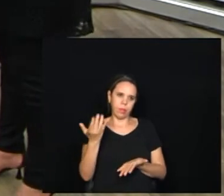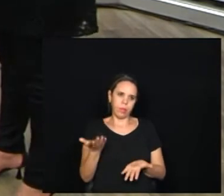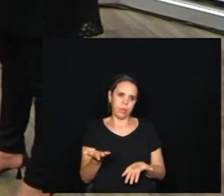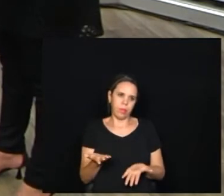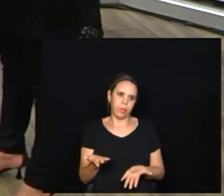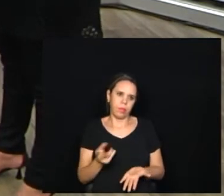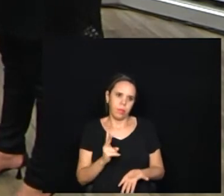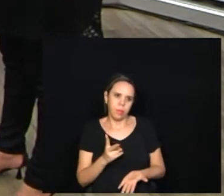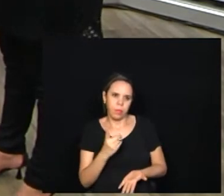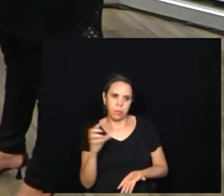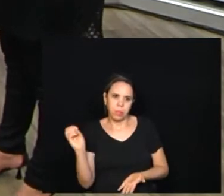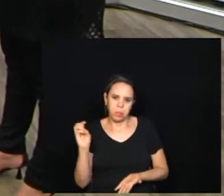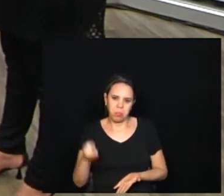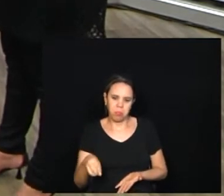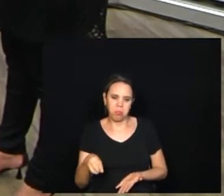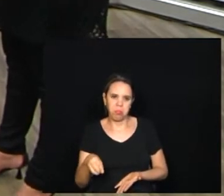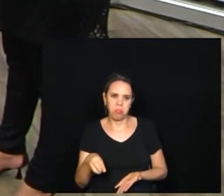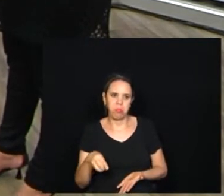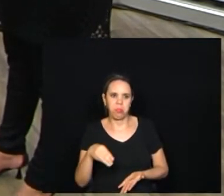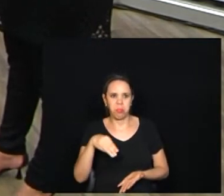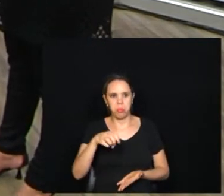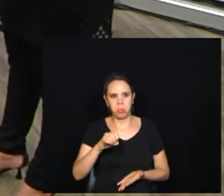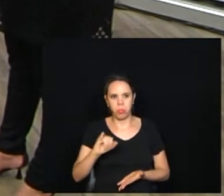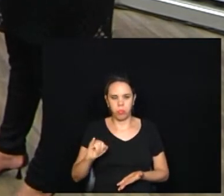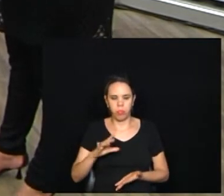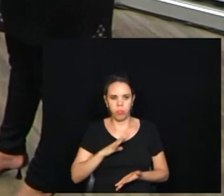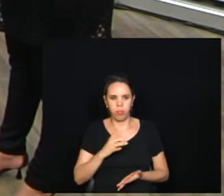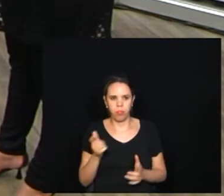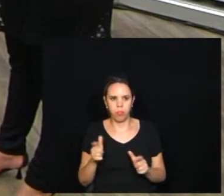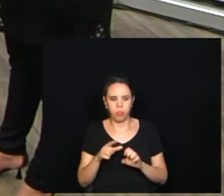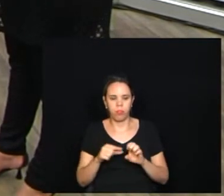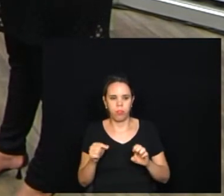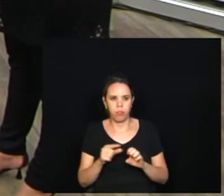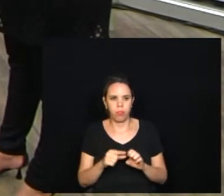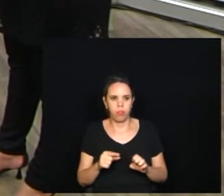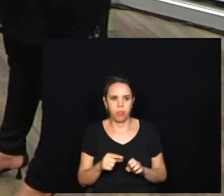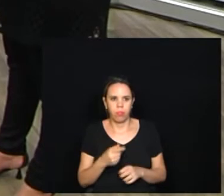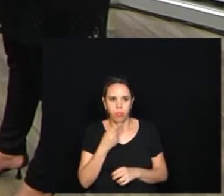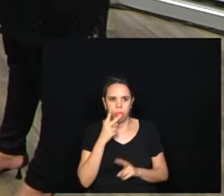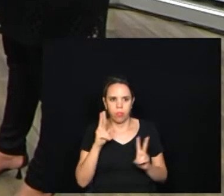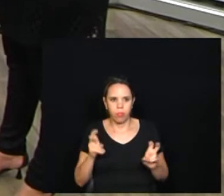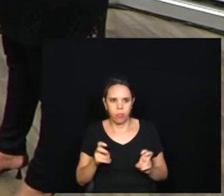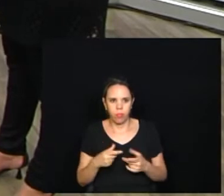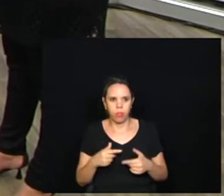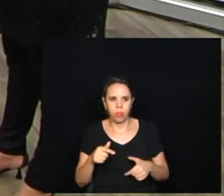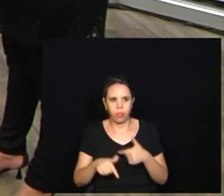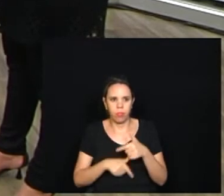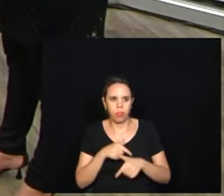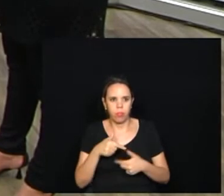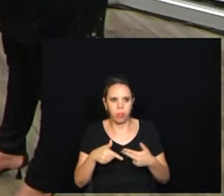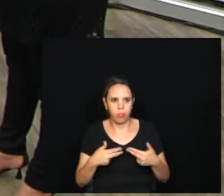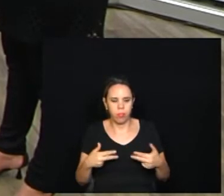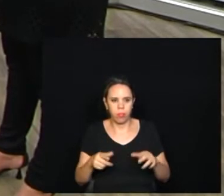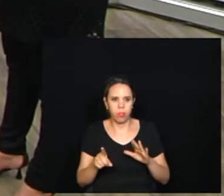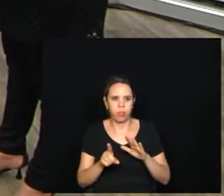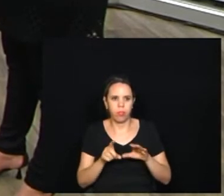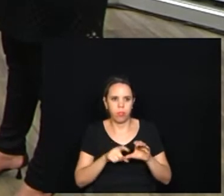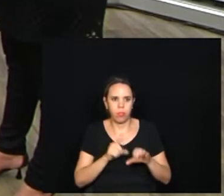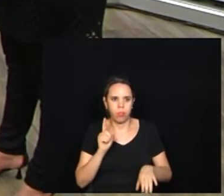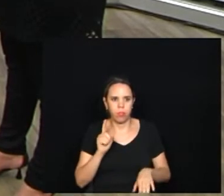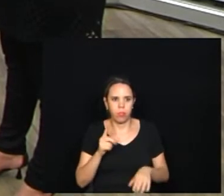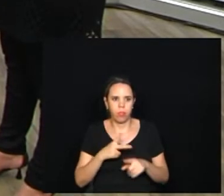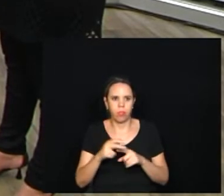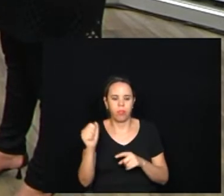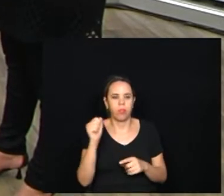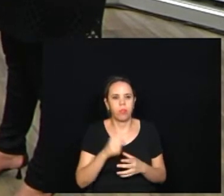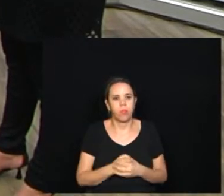Então, 100 mil microempreendedores aqui na cidade. E Mirna Abreu, falando sobre empreendedor, desta volta por